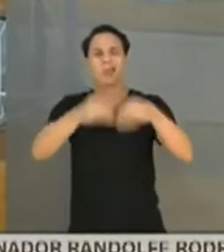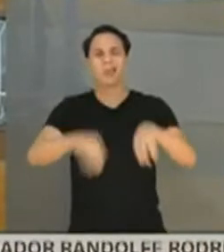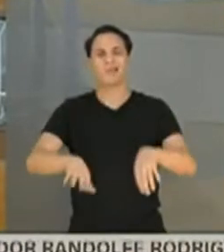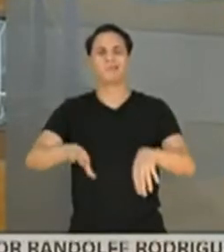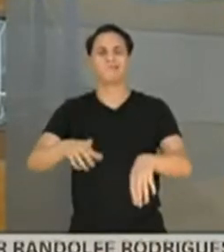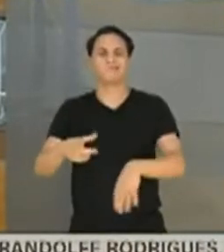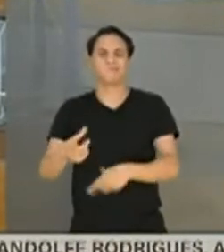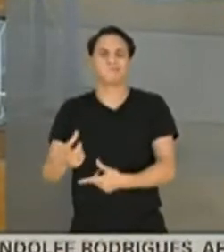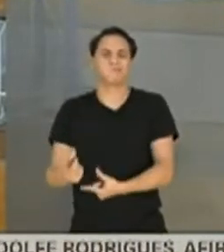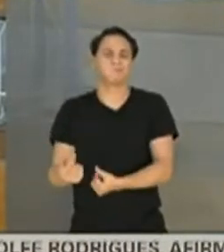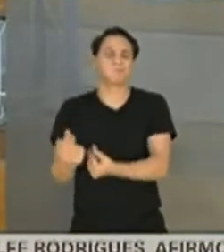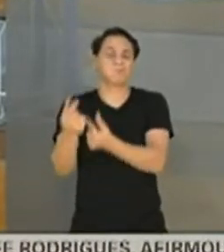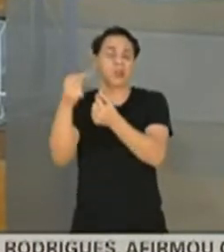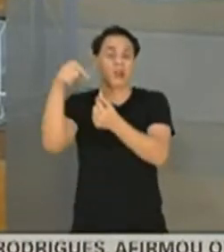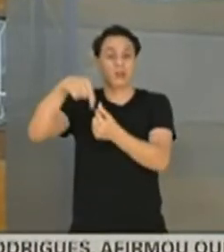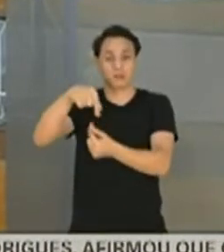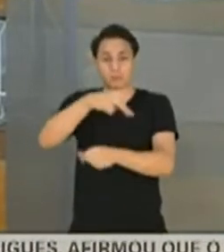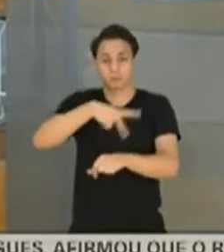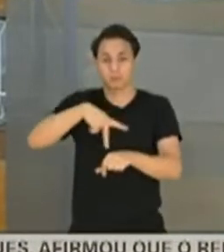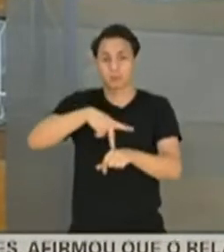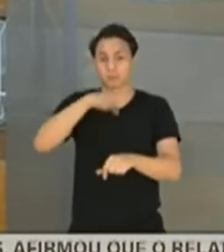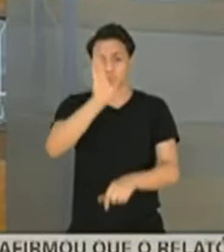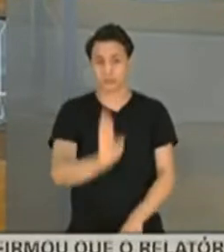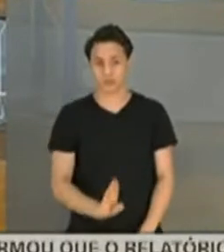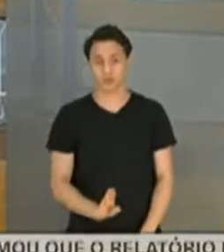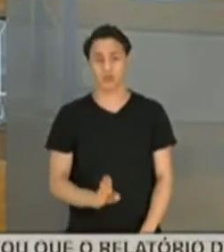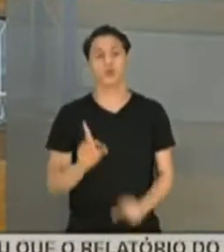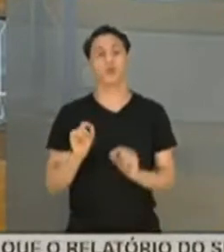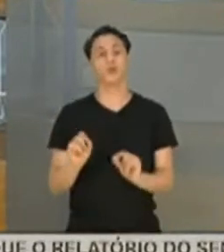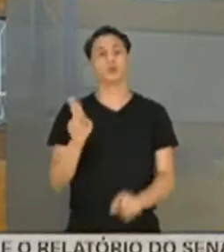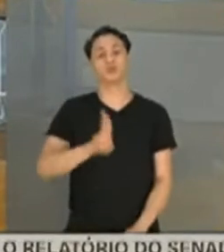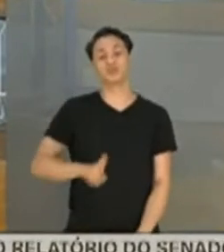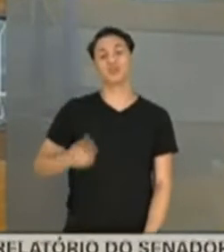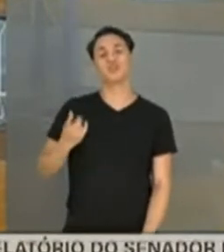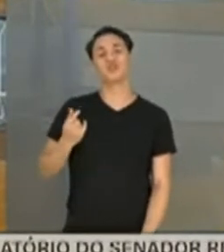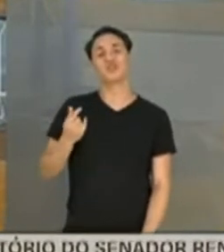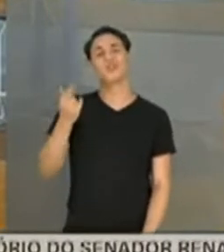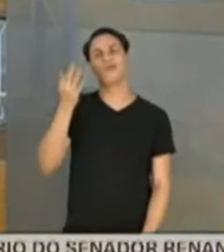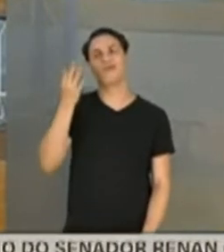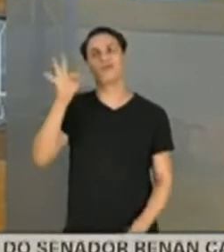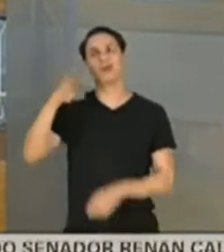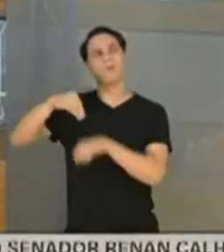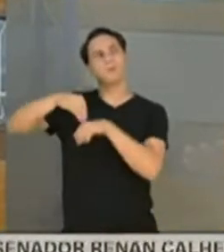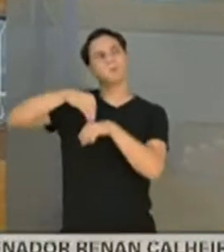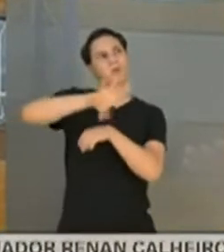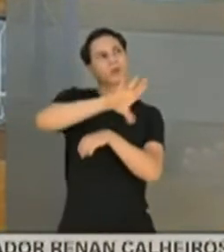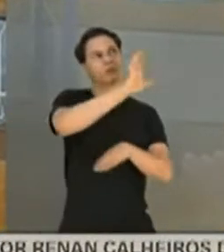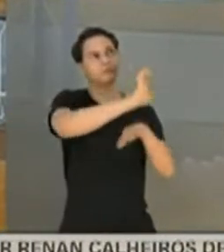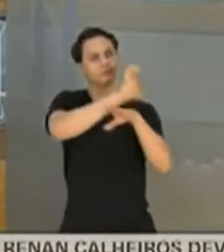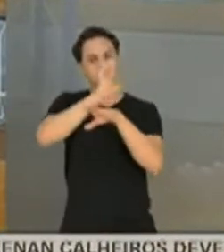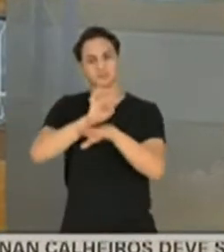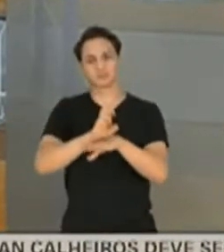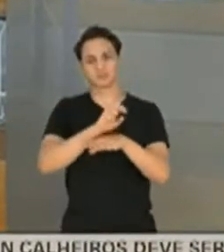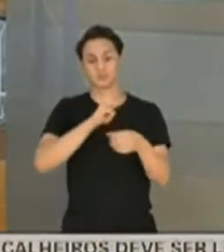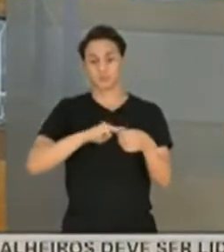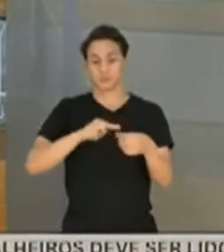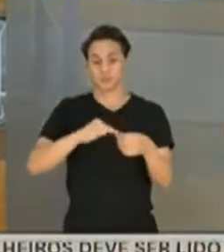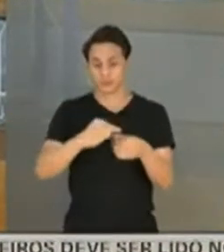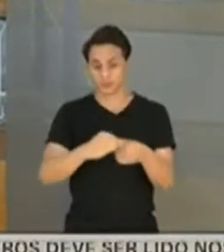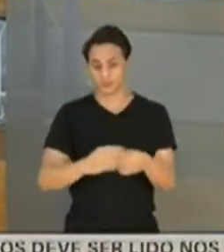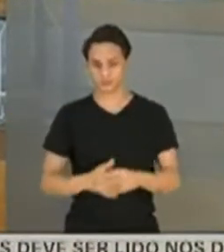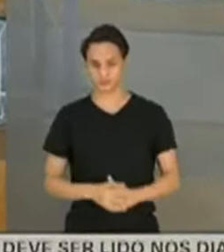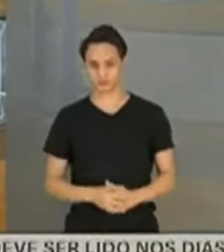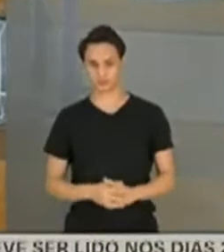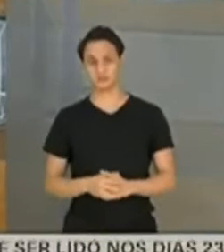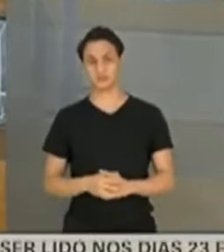nação brasileira, de verbas federais que foram para estados e municípios. E nas